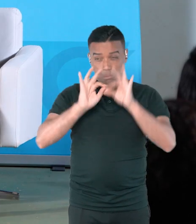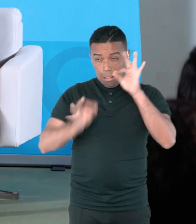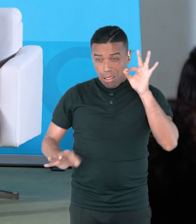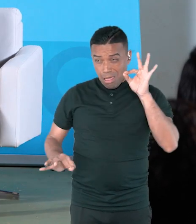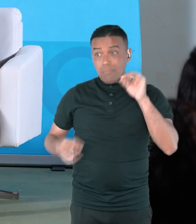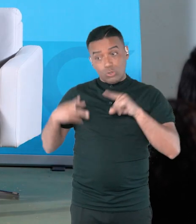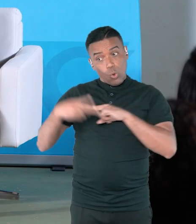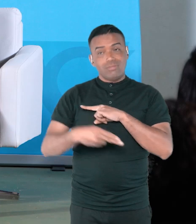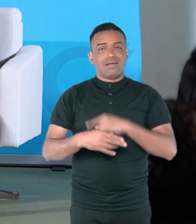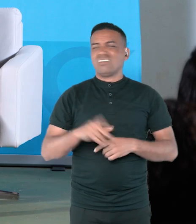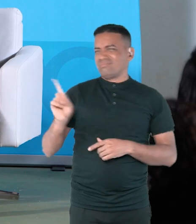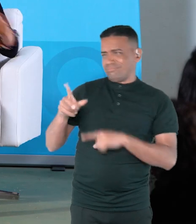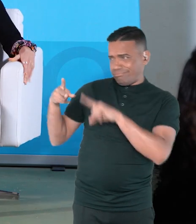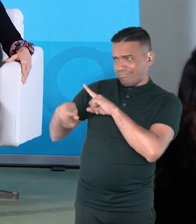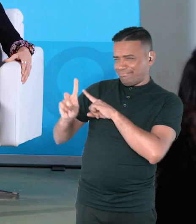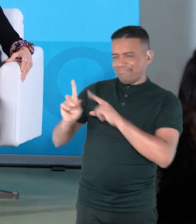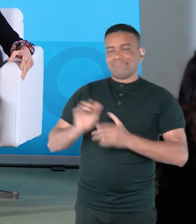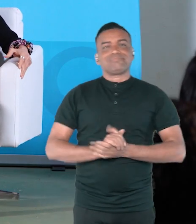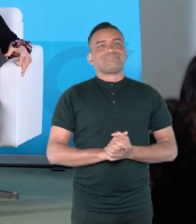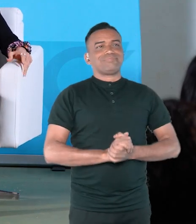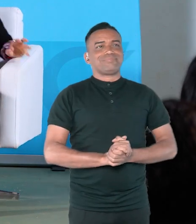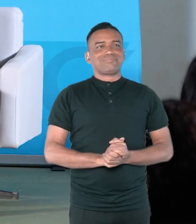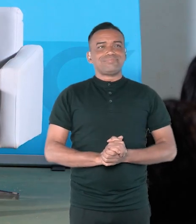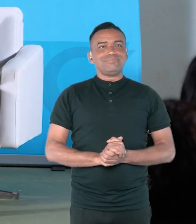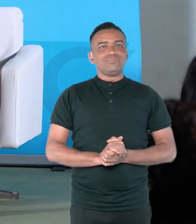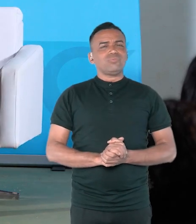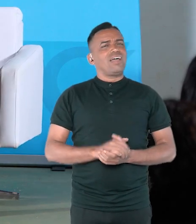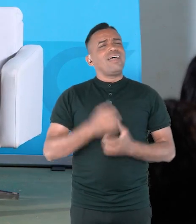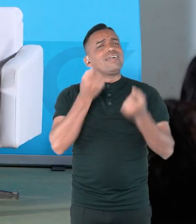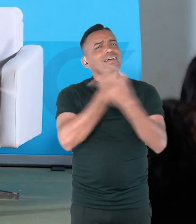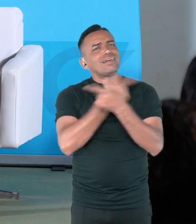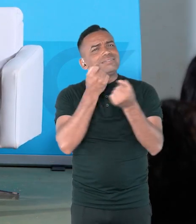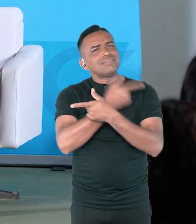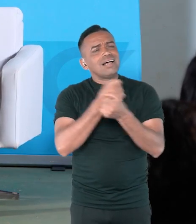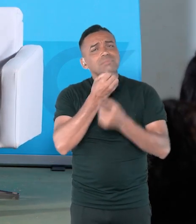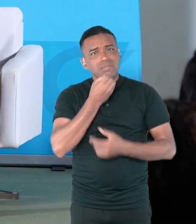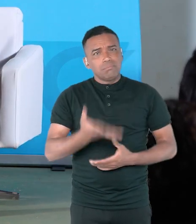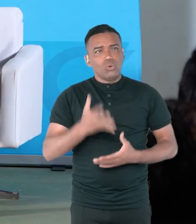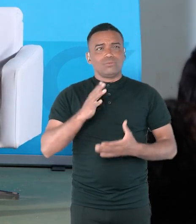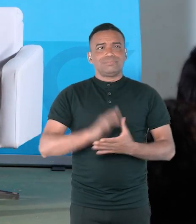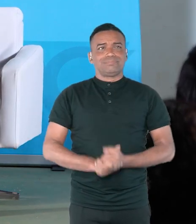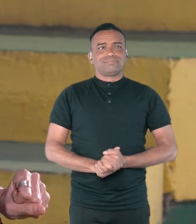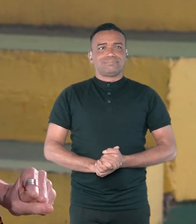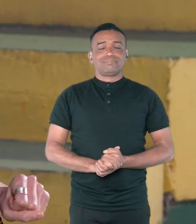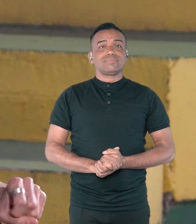Estou falando muito? Me corta. Não vou cortar, não. Tem uma coisa, é uma coisa engraçada, mas é uma coisa